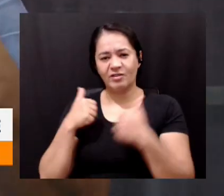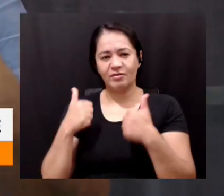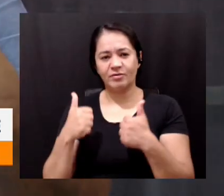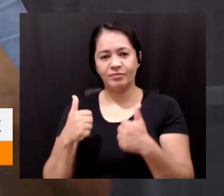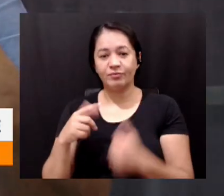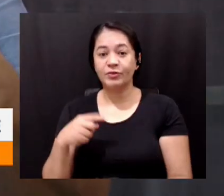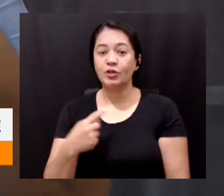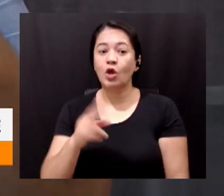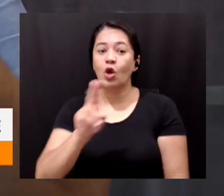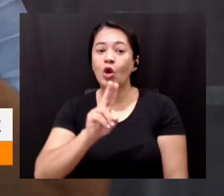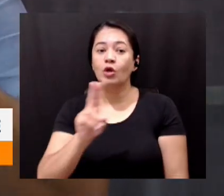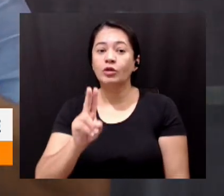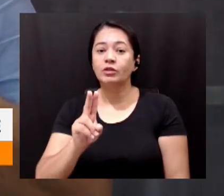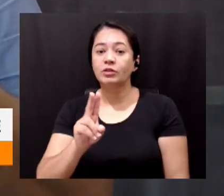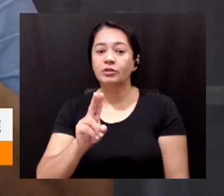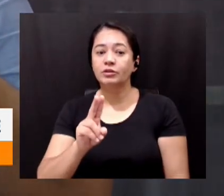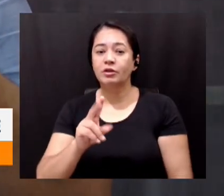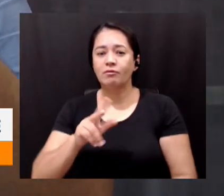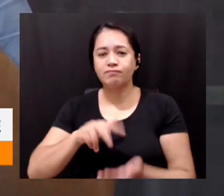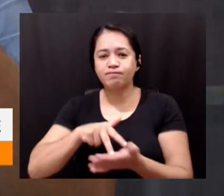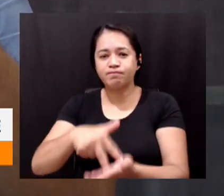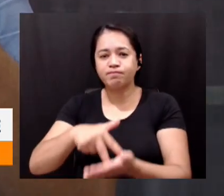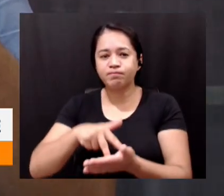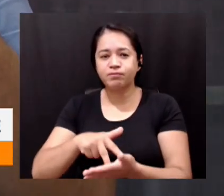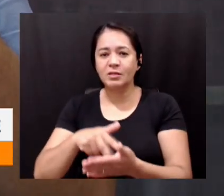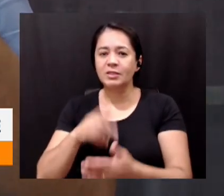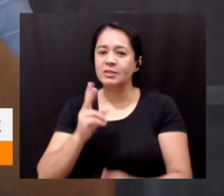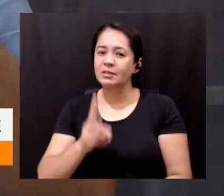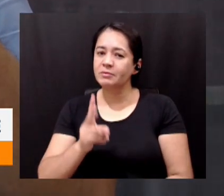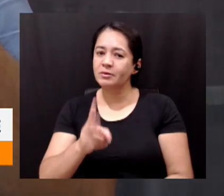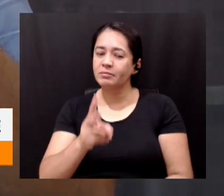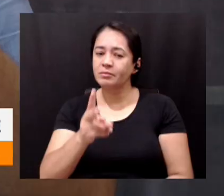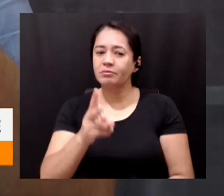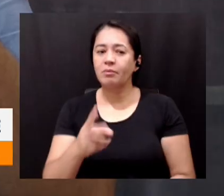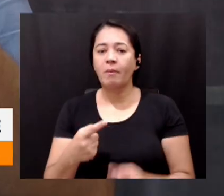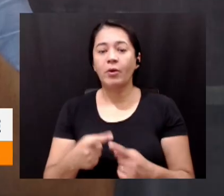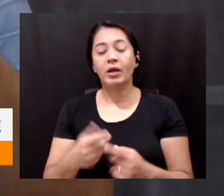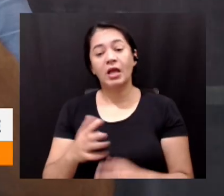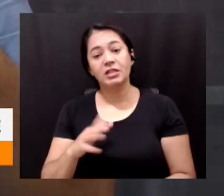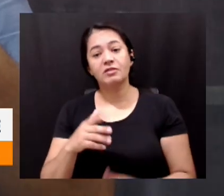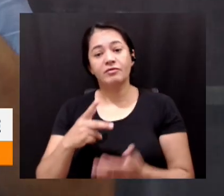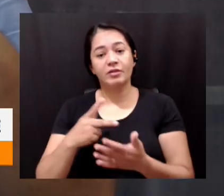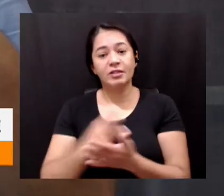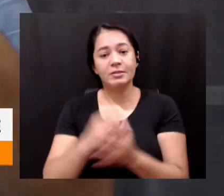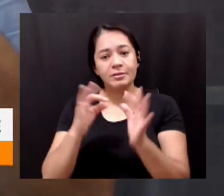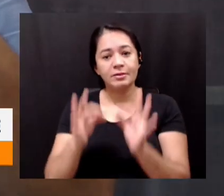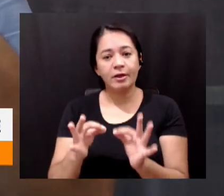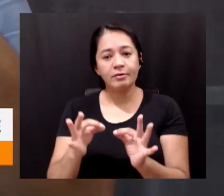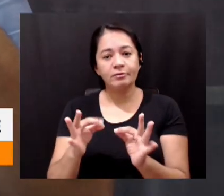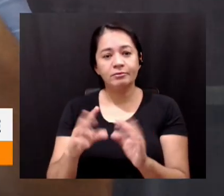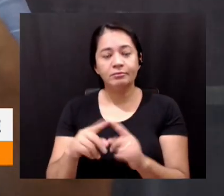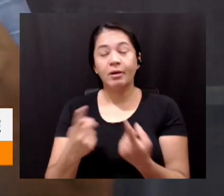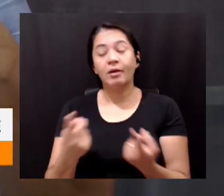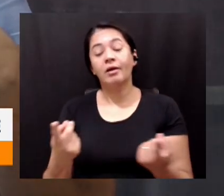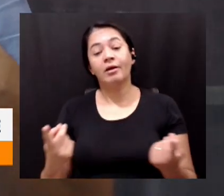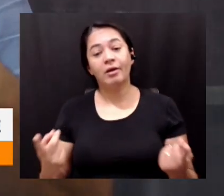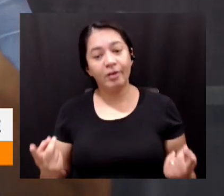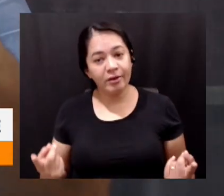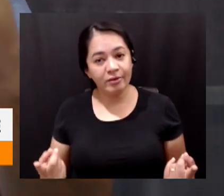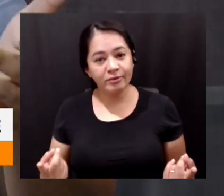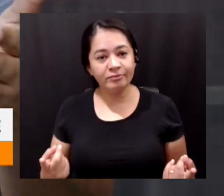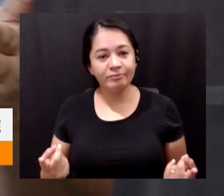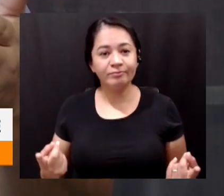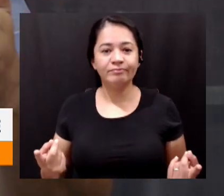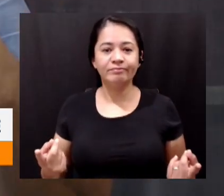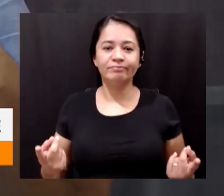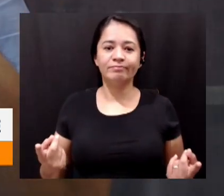reforçamento intermitente, porque uma hora dá certo, né? Só que aí é a grande questão. Embora uma hora